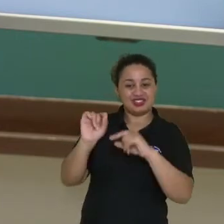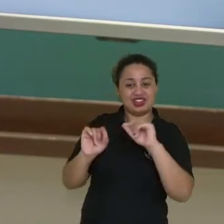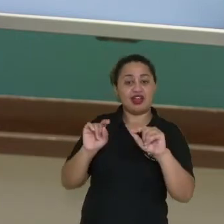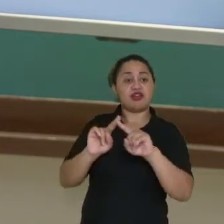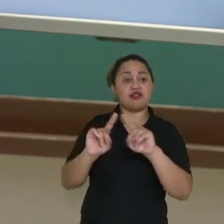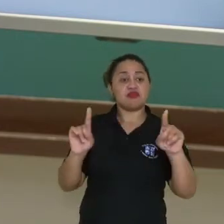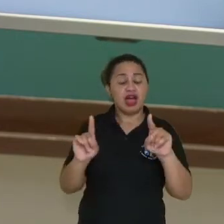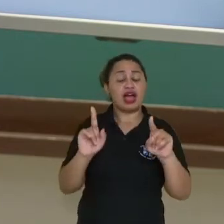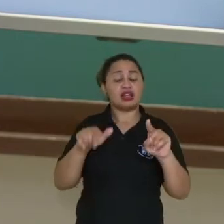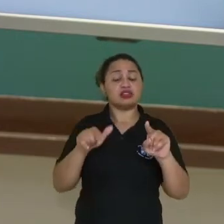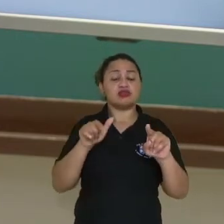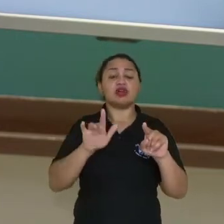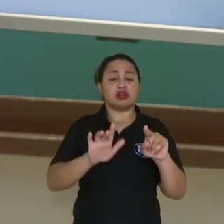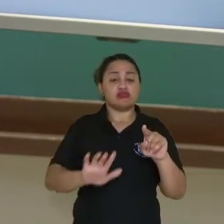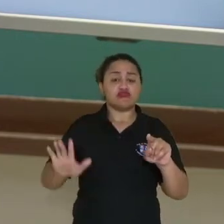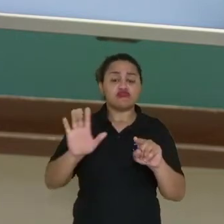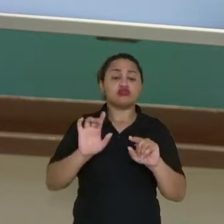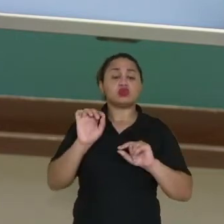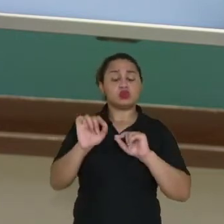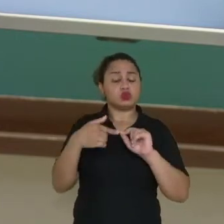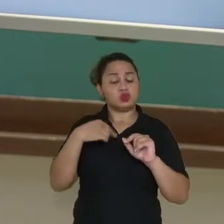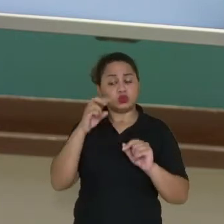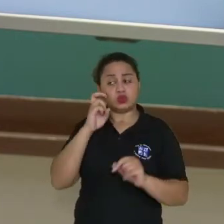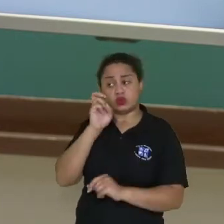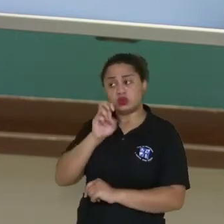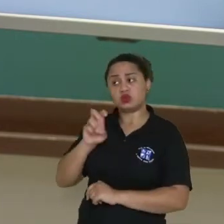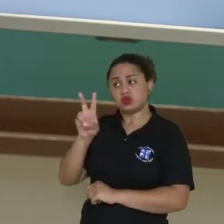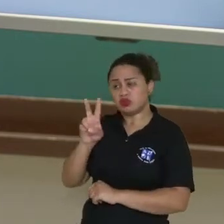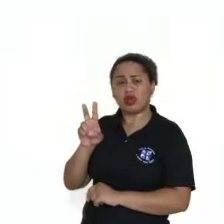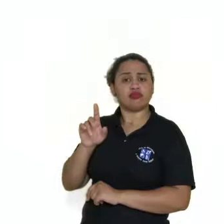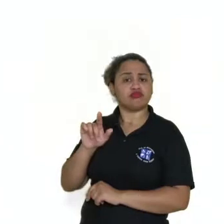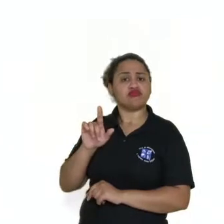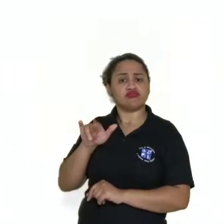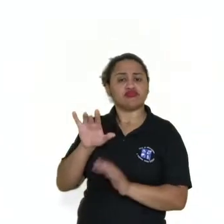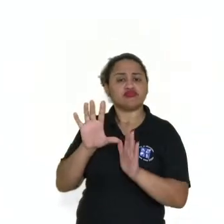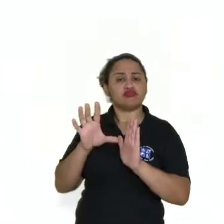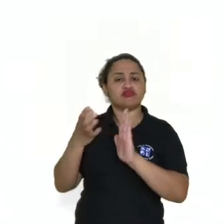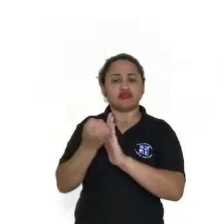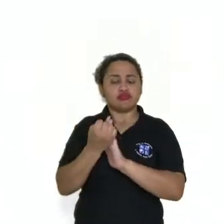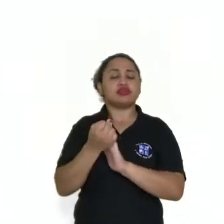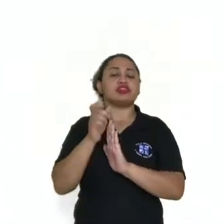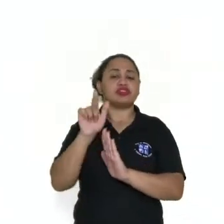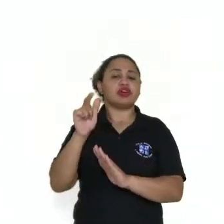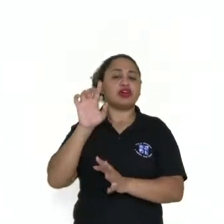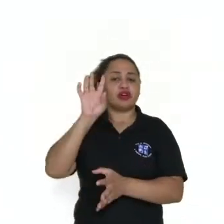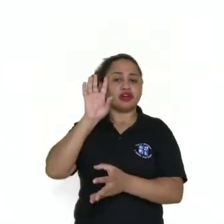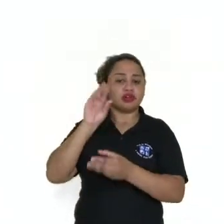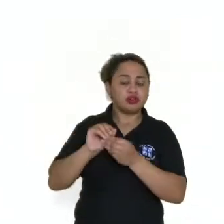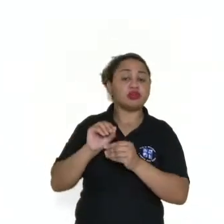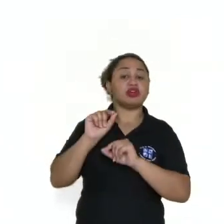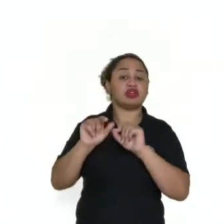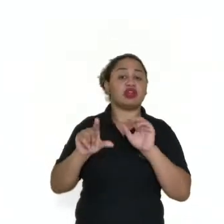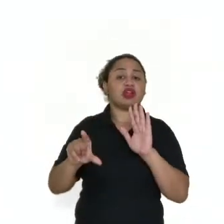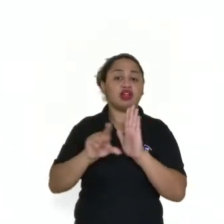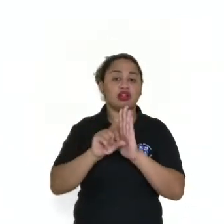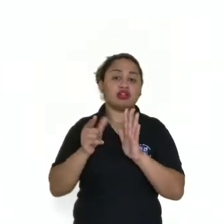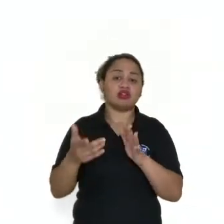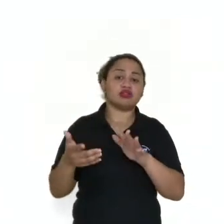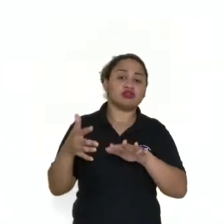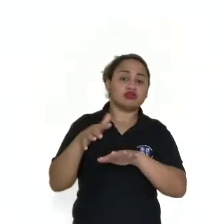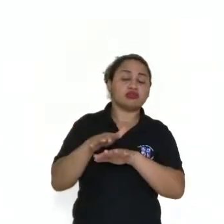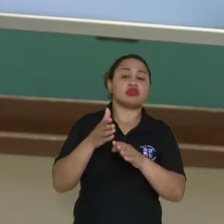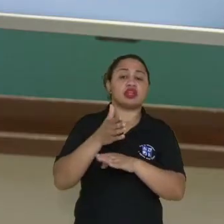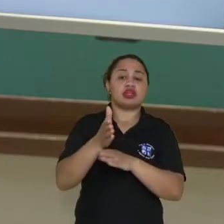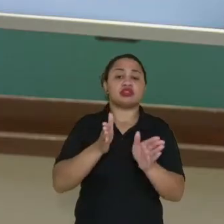representa, mas no geral, quando a gente vê esse ícone representativo, simboliza a lei da acessibilidade que garante